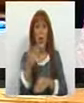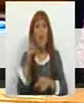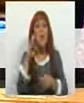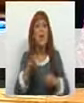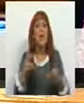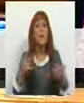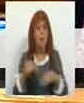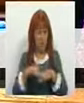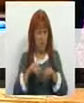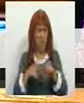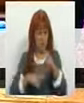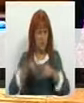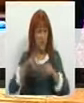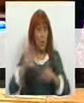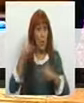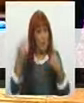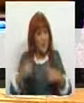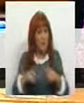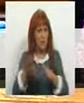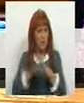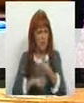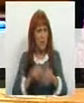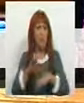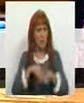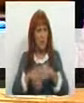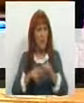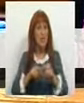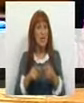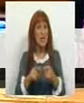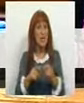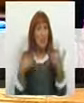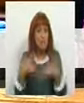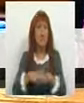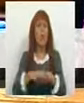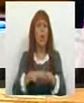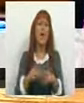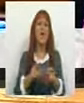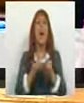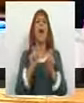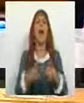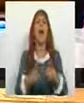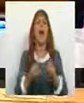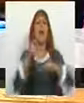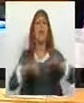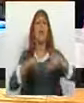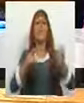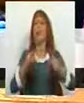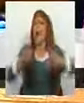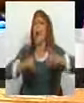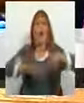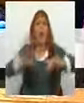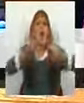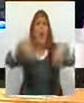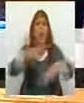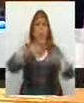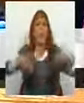encontrar. Nós faremos essas obras quando tivermos as condições de as fazer de um modo integrado. Não é lançar empreitadas que acabam